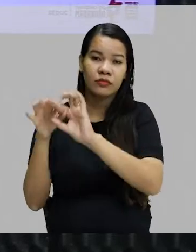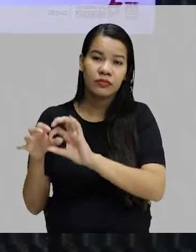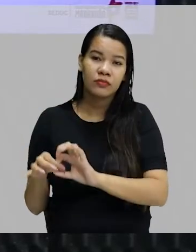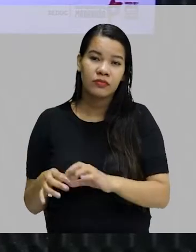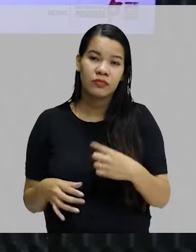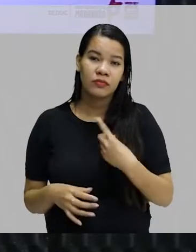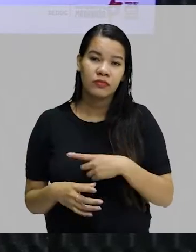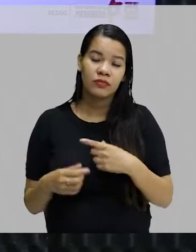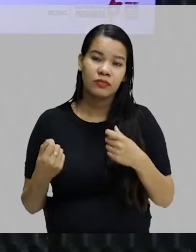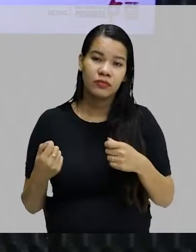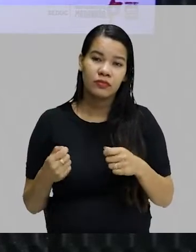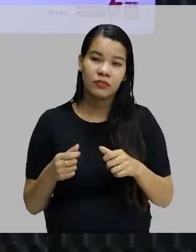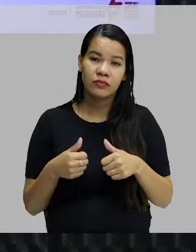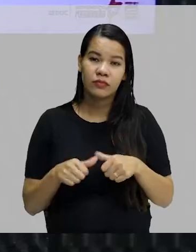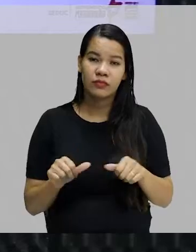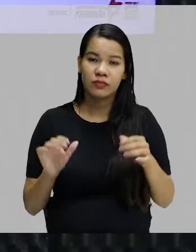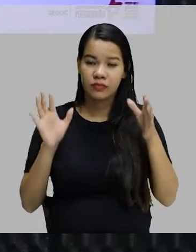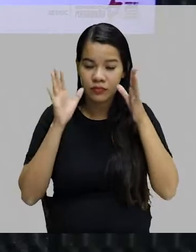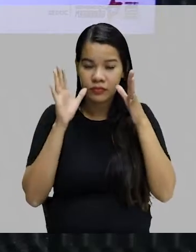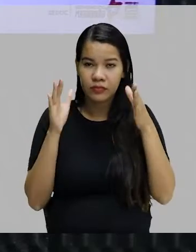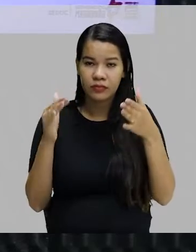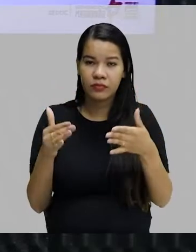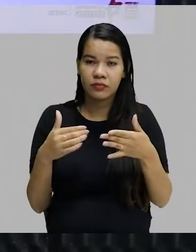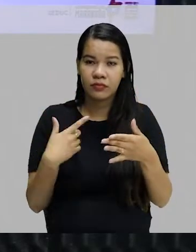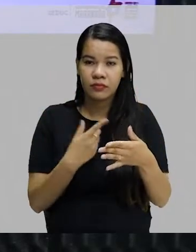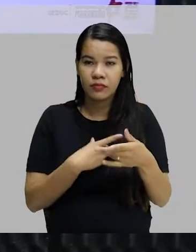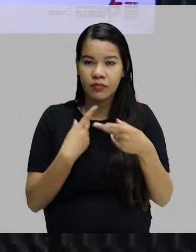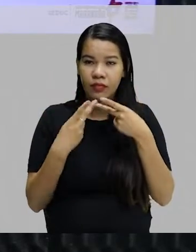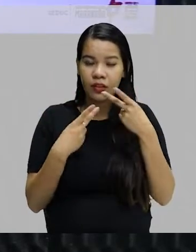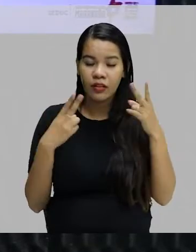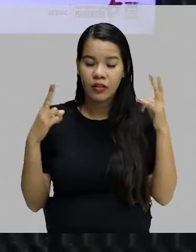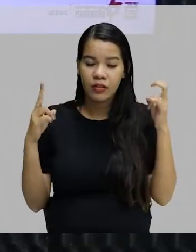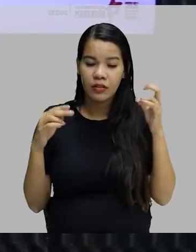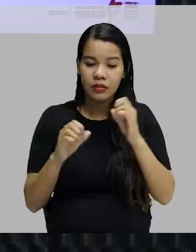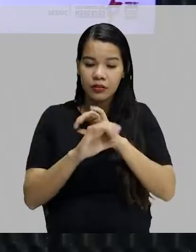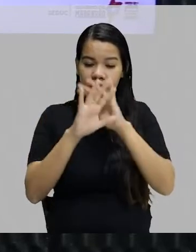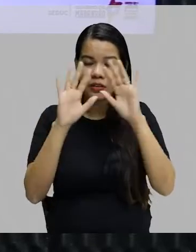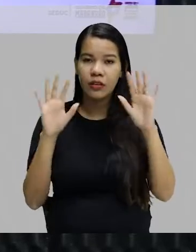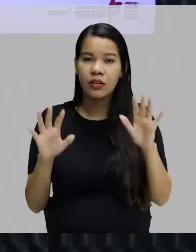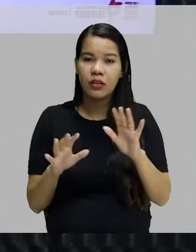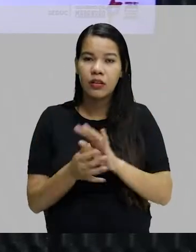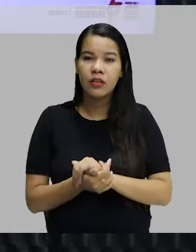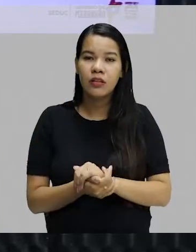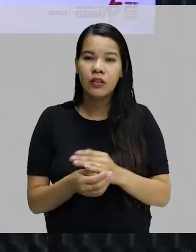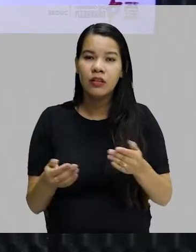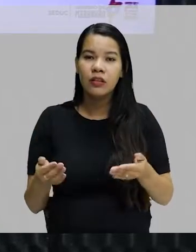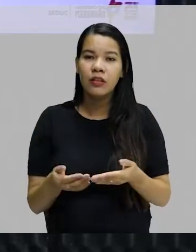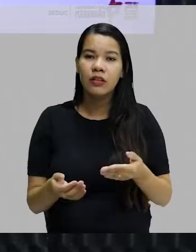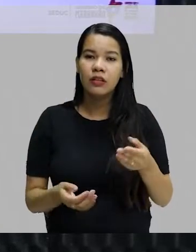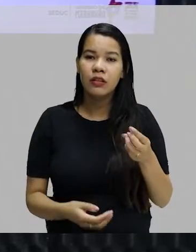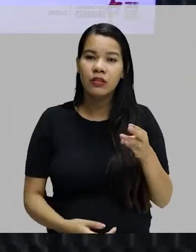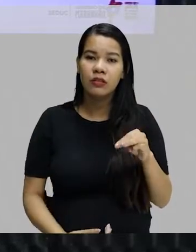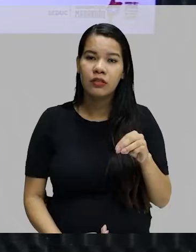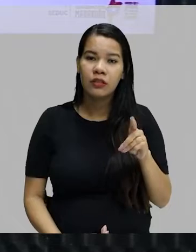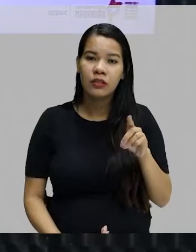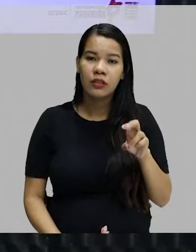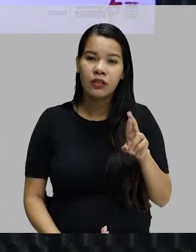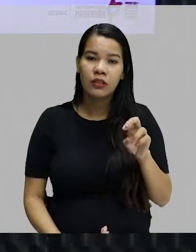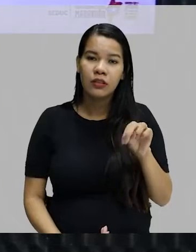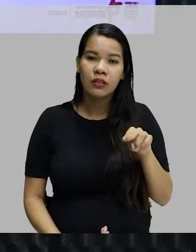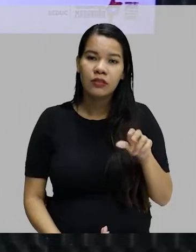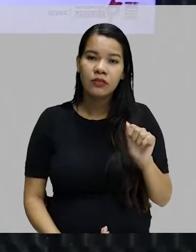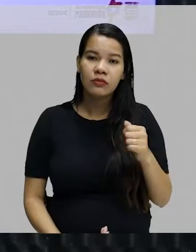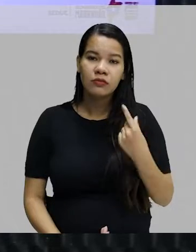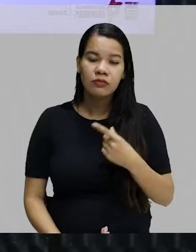muito atento, e nós vamos tratar hoje da lógica moderna, né, obviamente. Nós já temos aqui